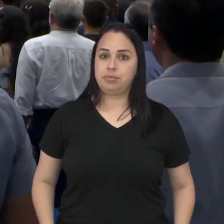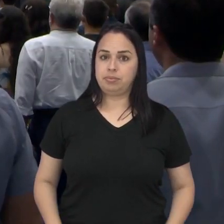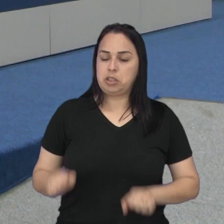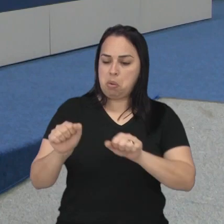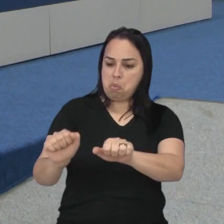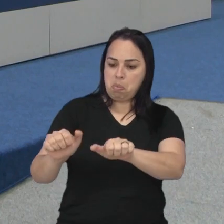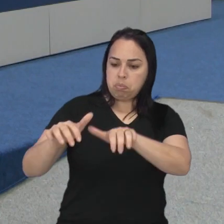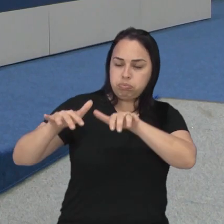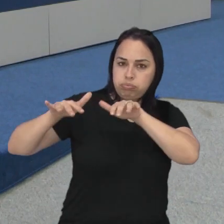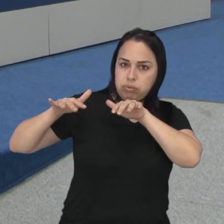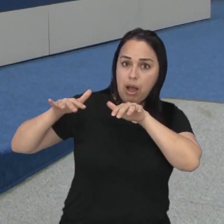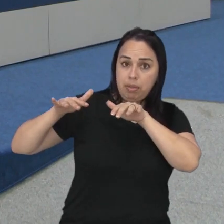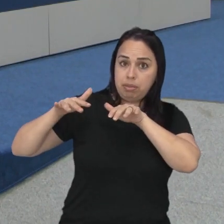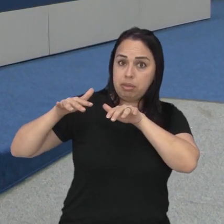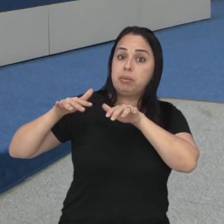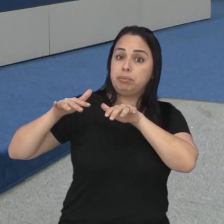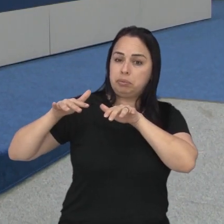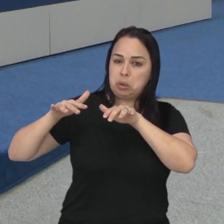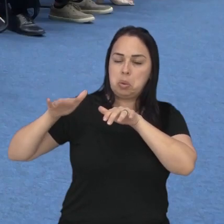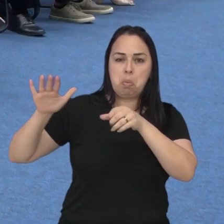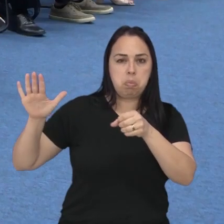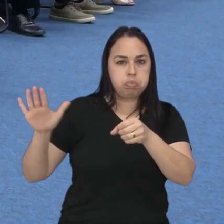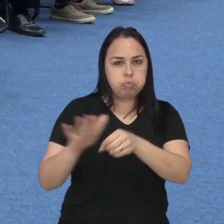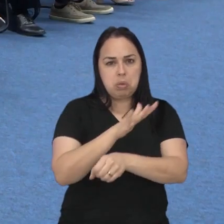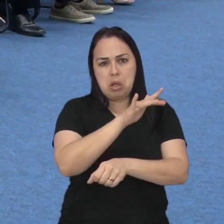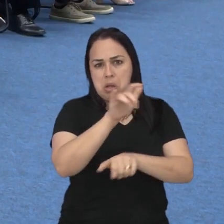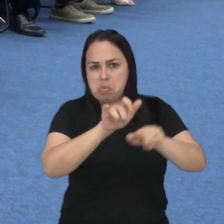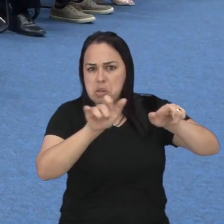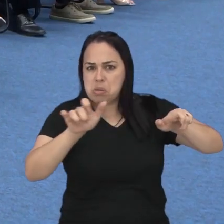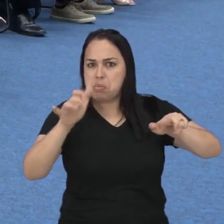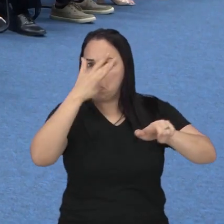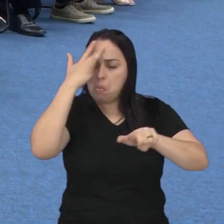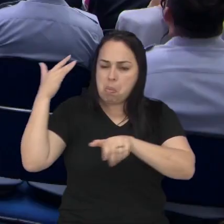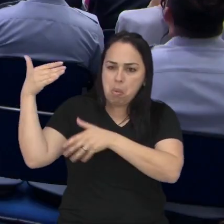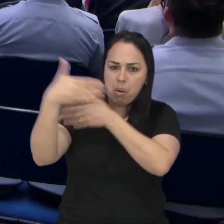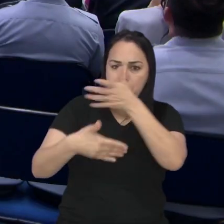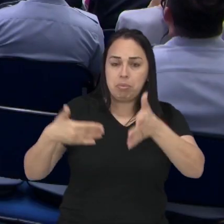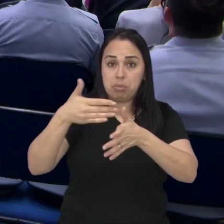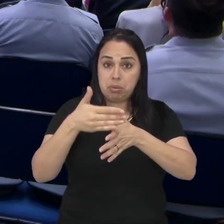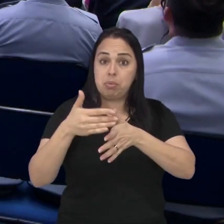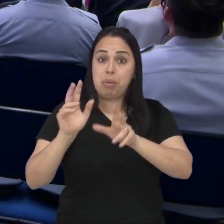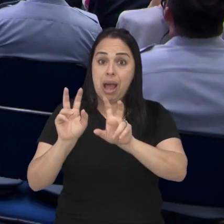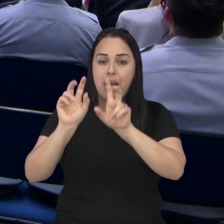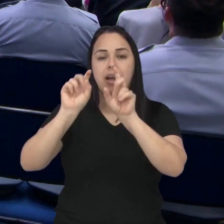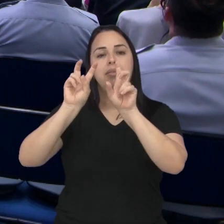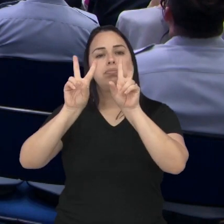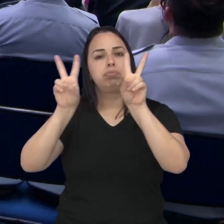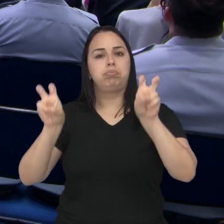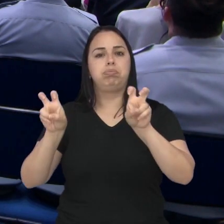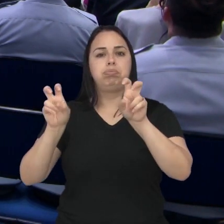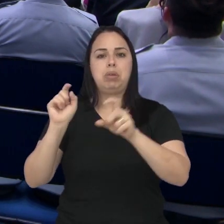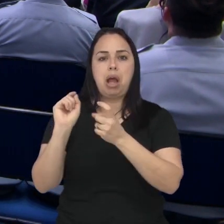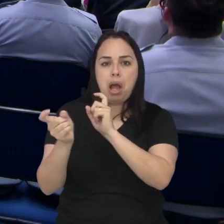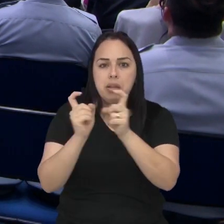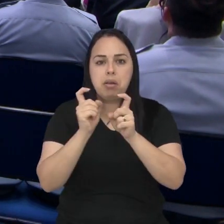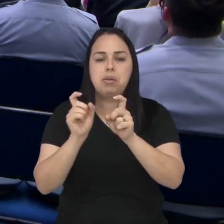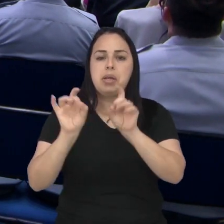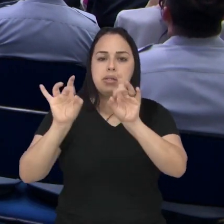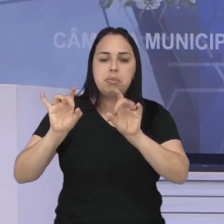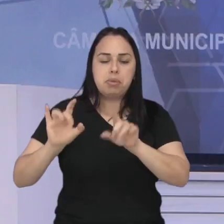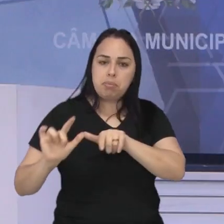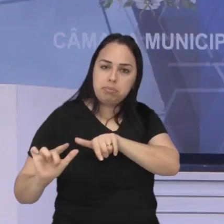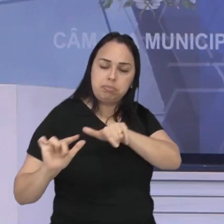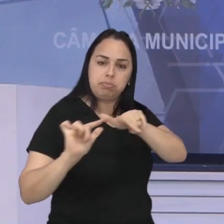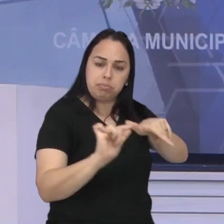O plenário da Câmara de São José dos Campos ficou lotado para a sessão solene que concedeu o título de cidadão joseense